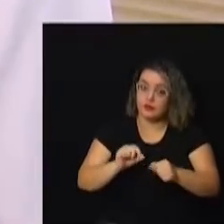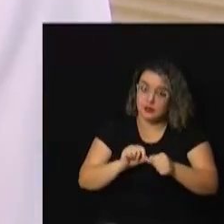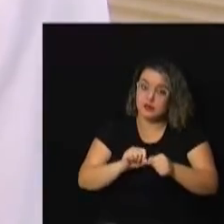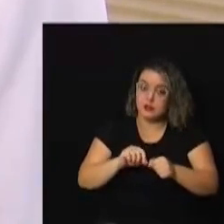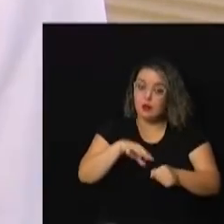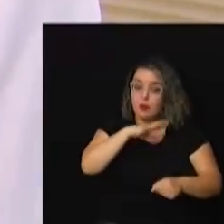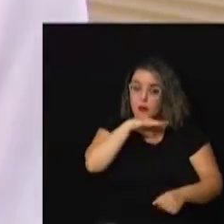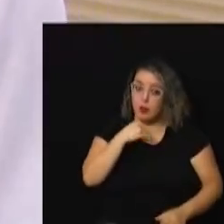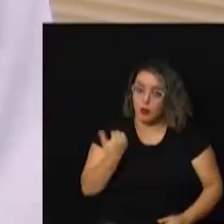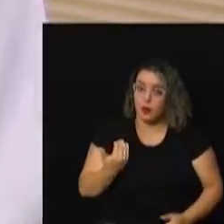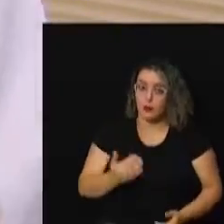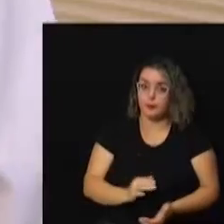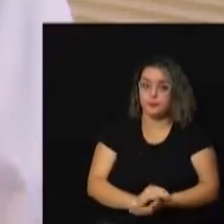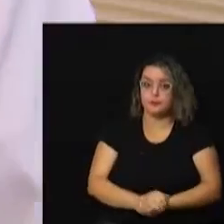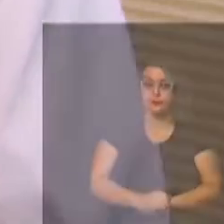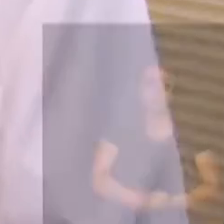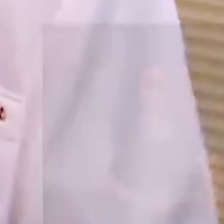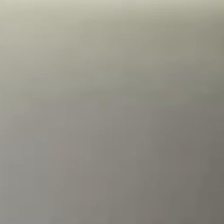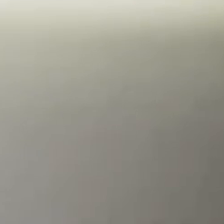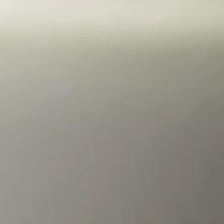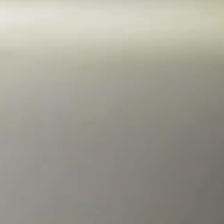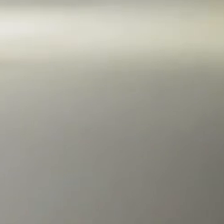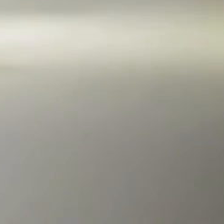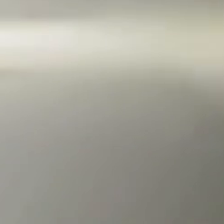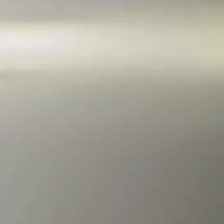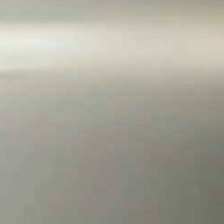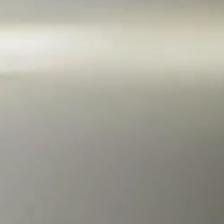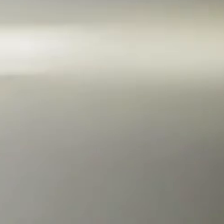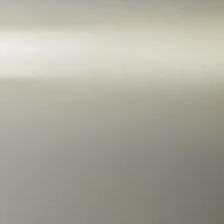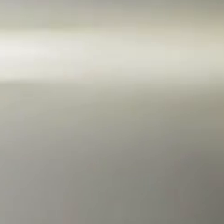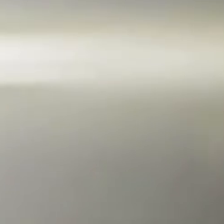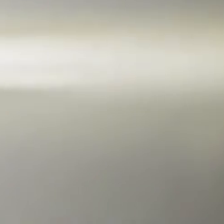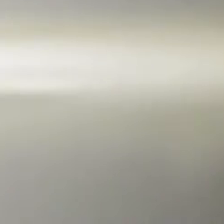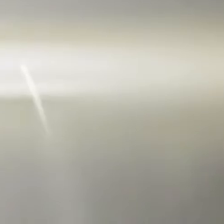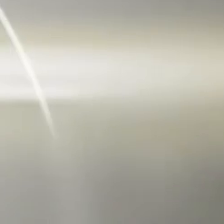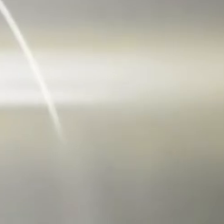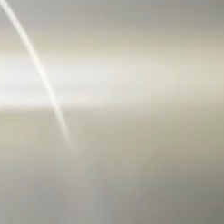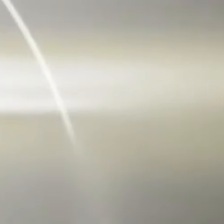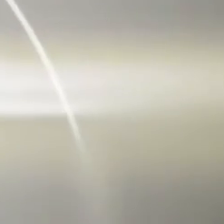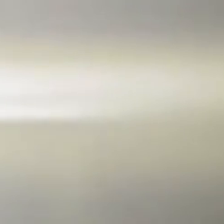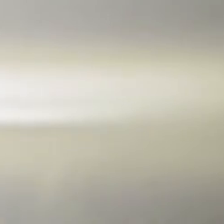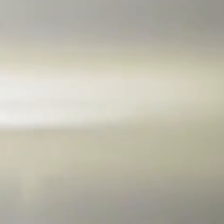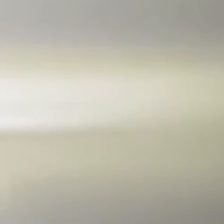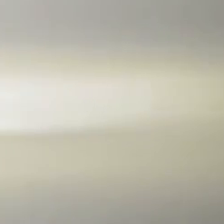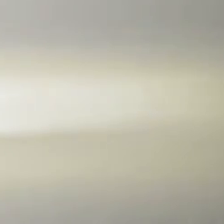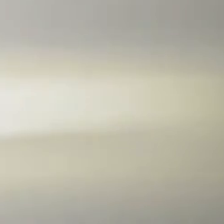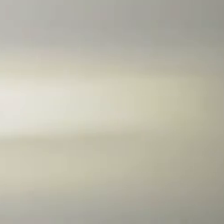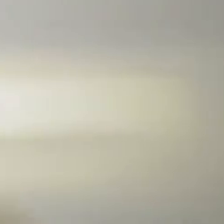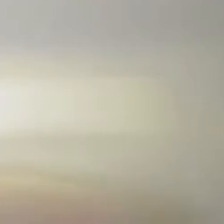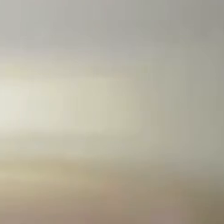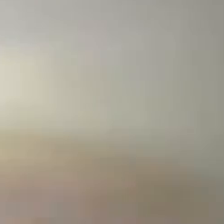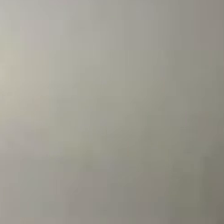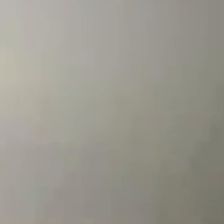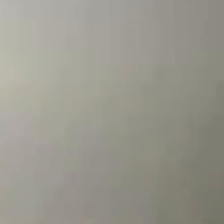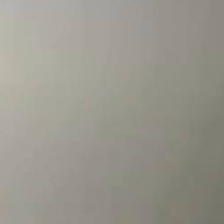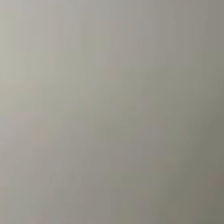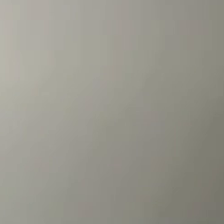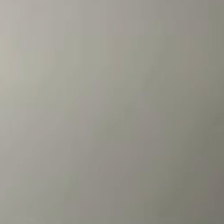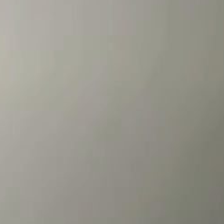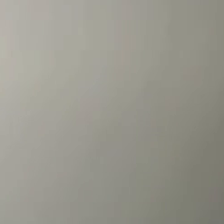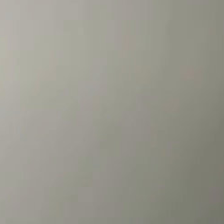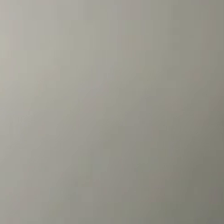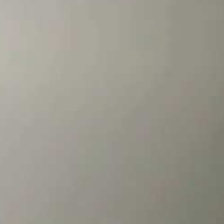Em pacientes que não fazem tratamento corretamente, em algum momento ele pode apresentar essa dispneia,